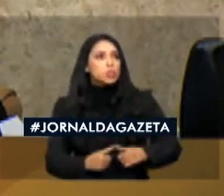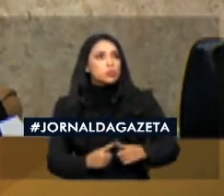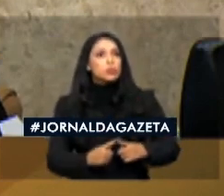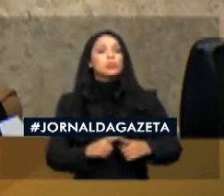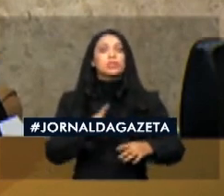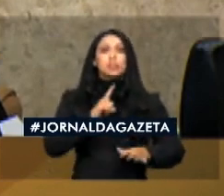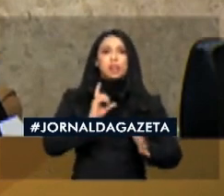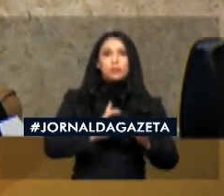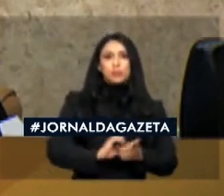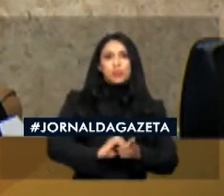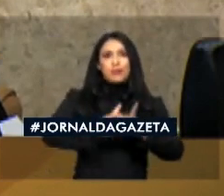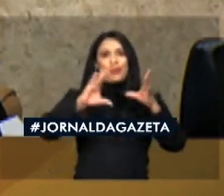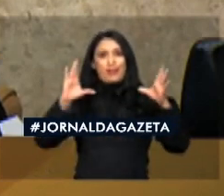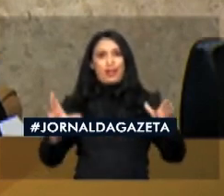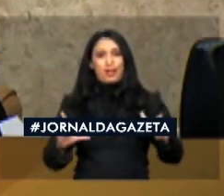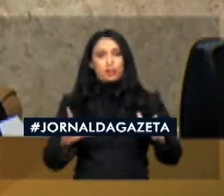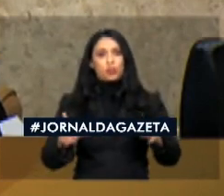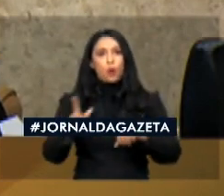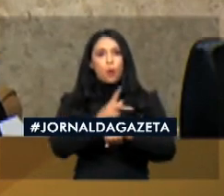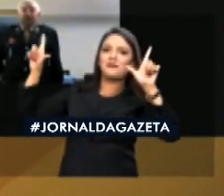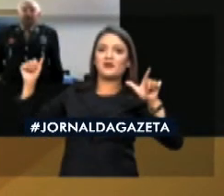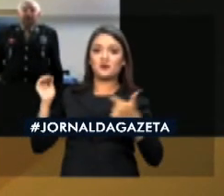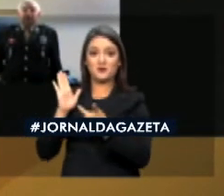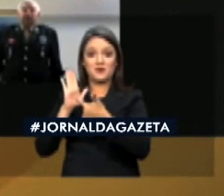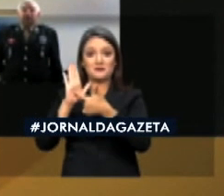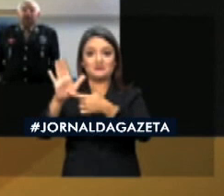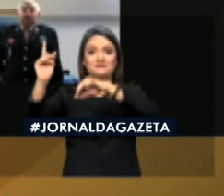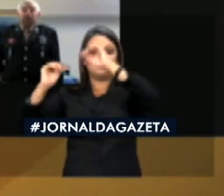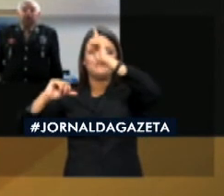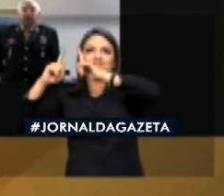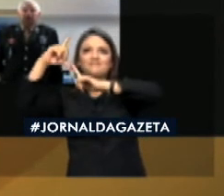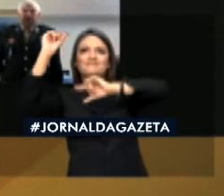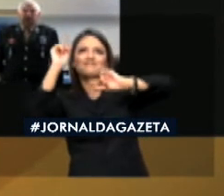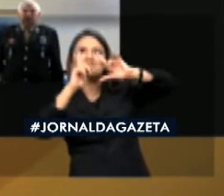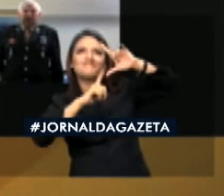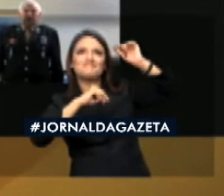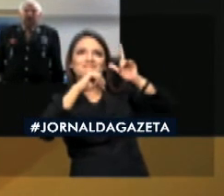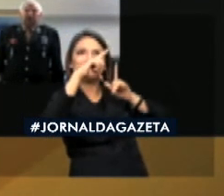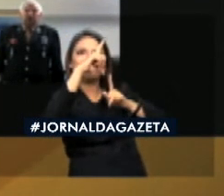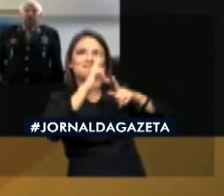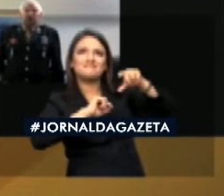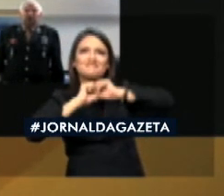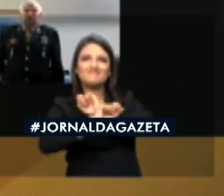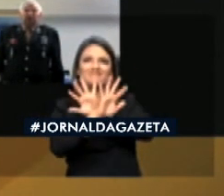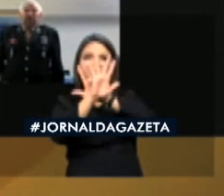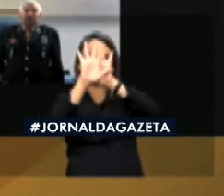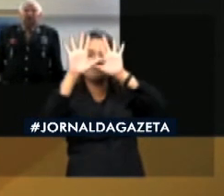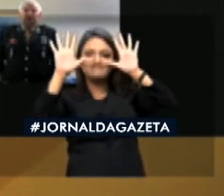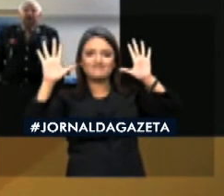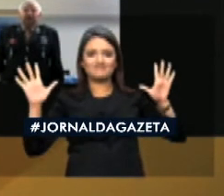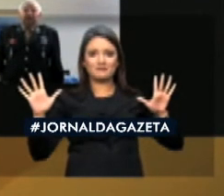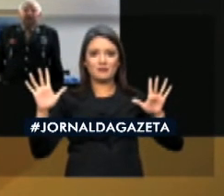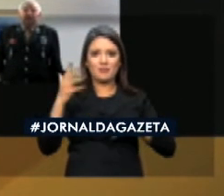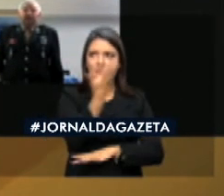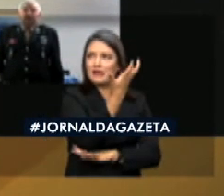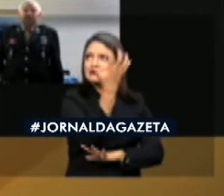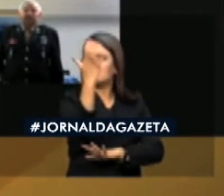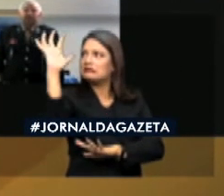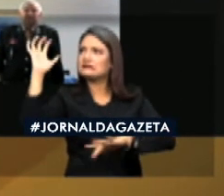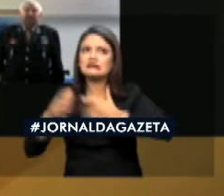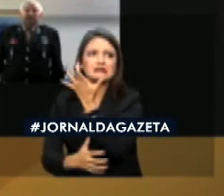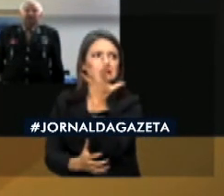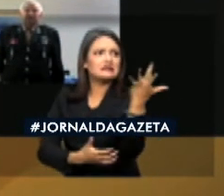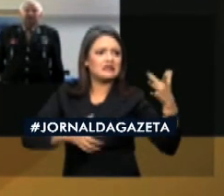Brasil democrático. Fazendo referência às eleições, destacou que para além das paixões partidárias, é o momento dos cidadãos fazerem